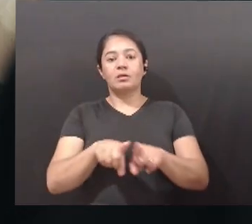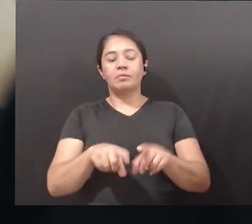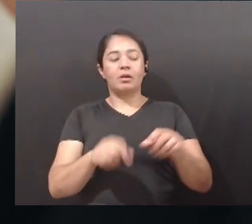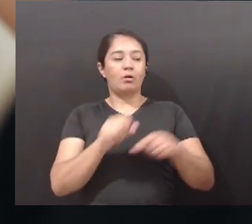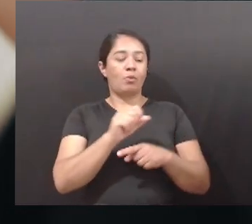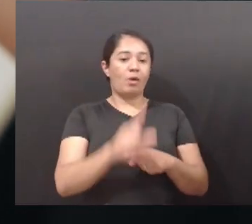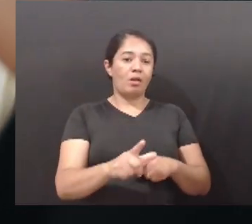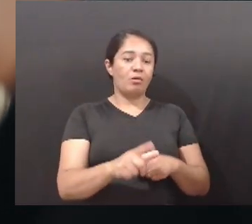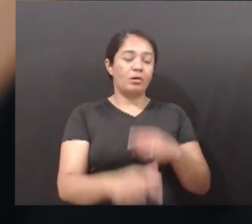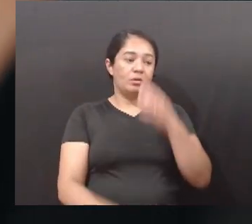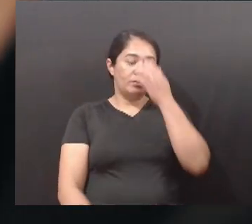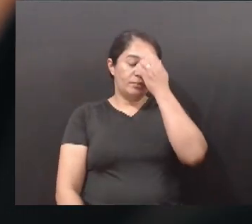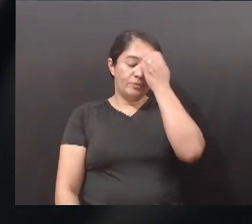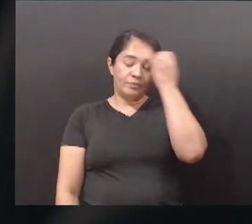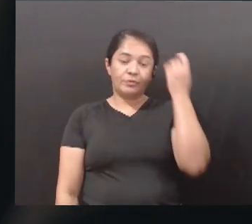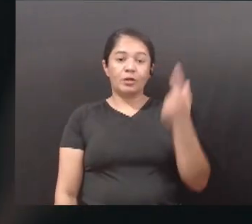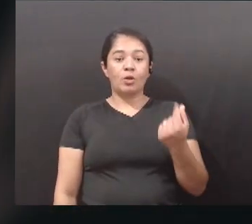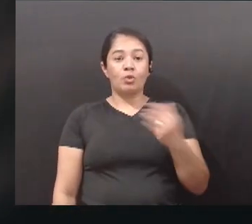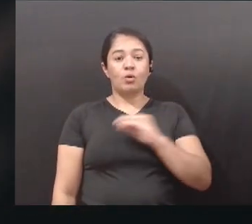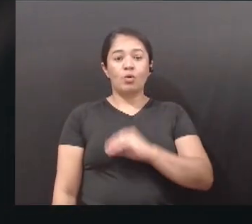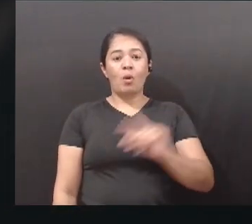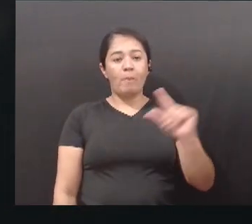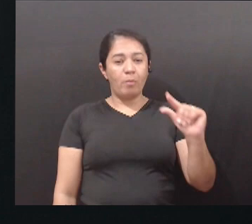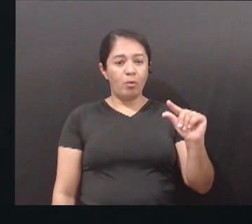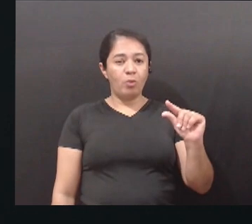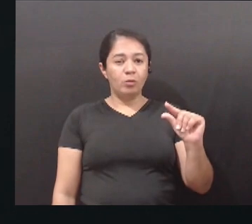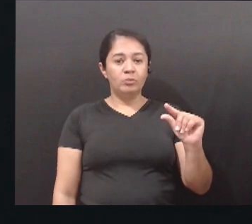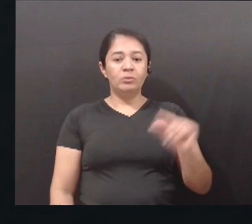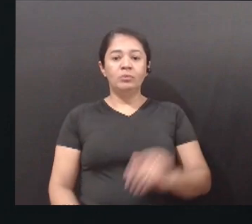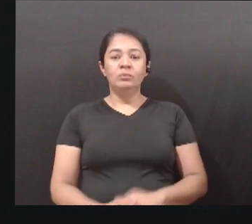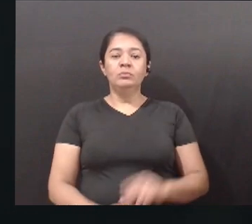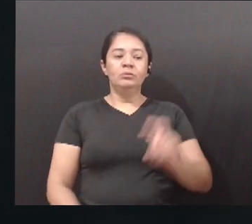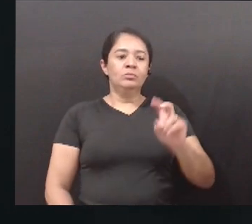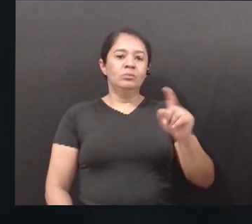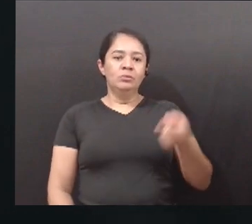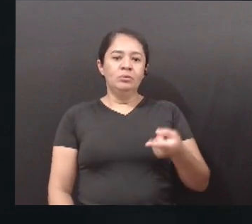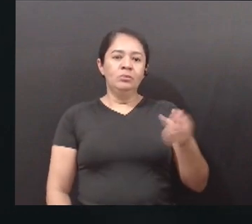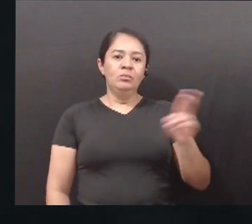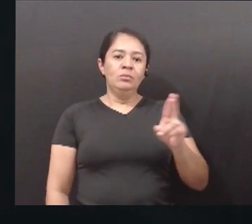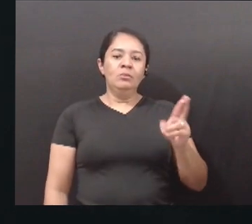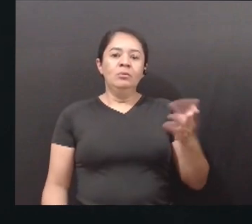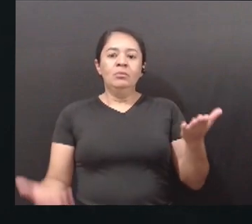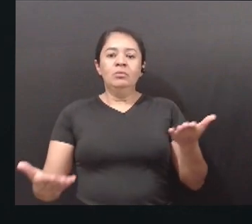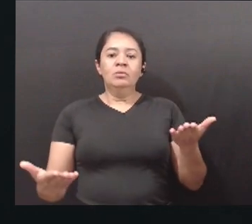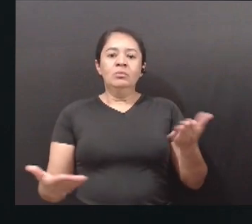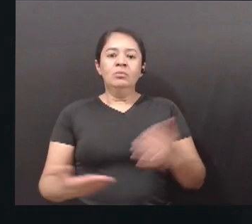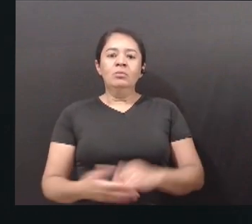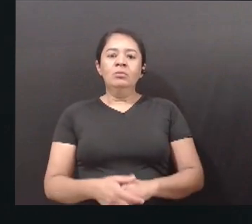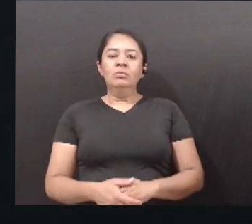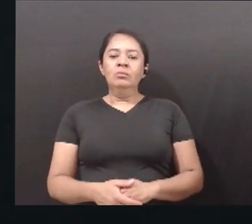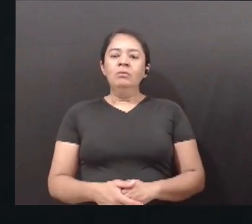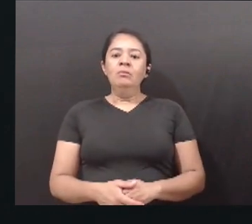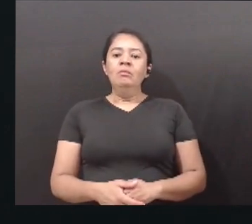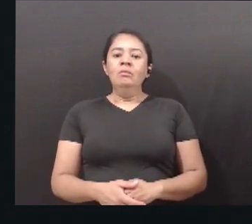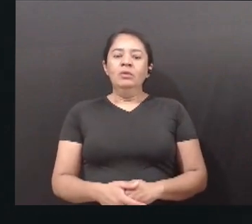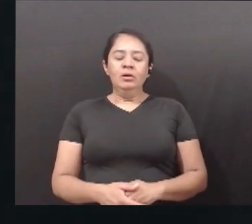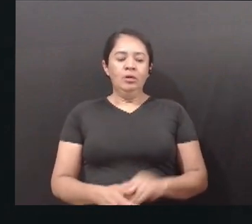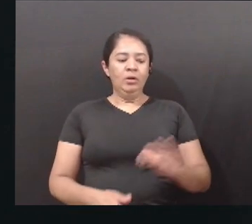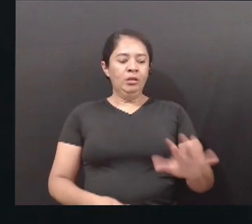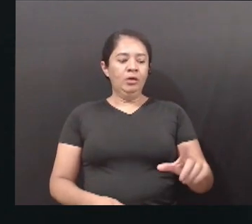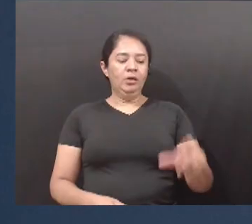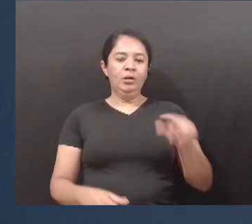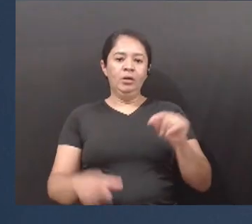baixa renda, vamos supor aqui, com abaixo de 5 mil, que é a classe média hoje brasileira. E aí essas escolhas realmente têm que ser tomadas